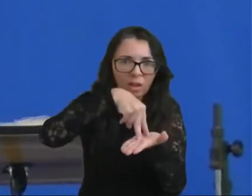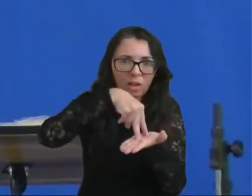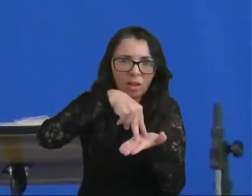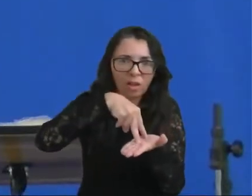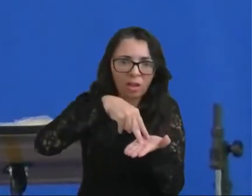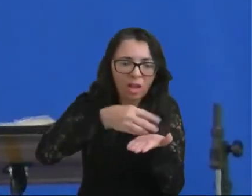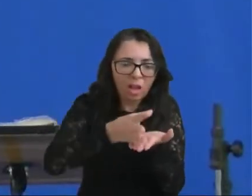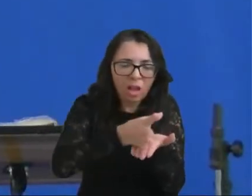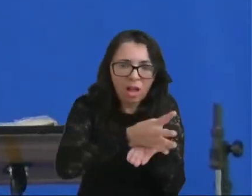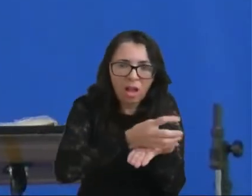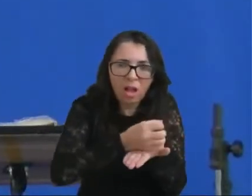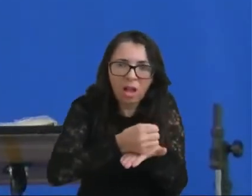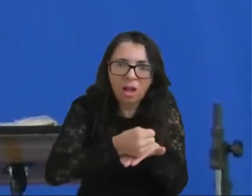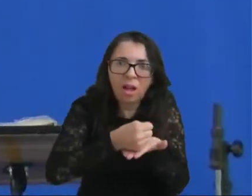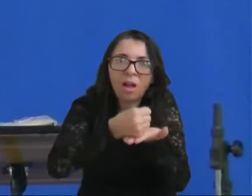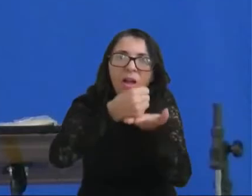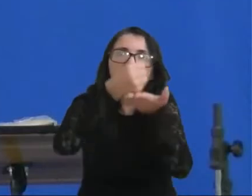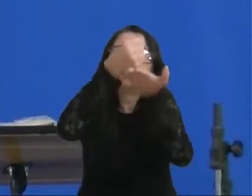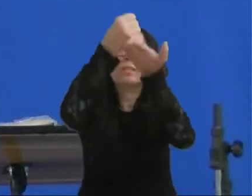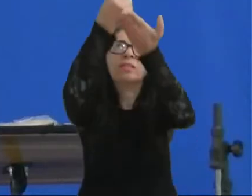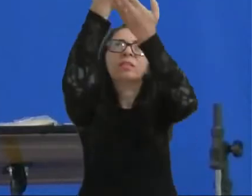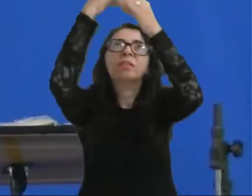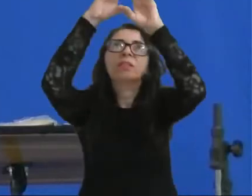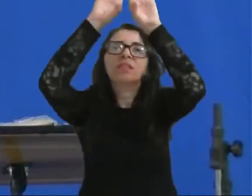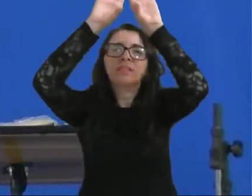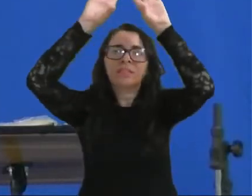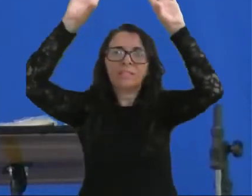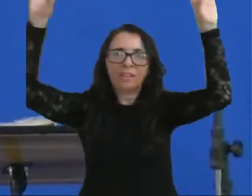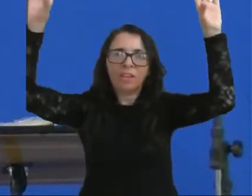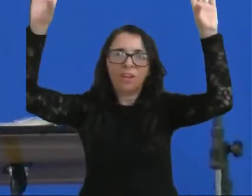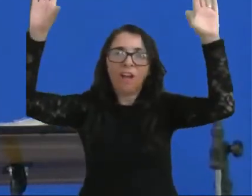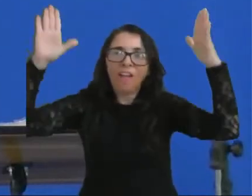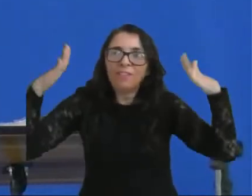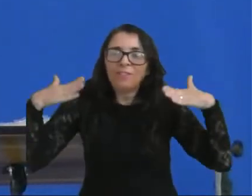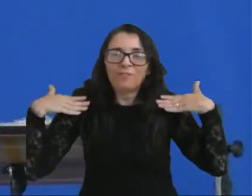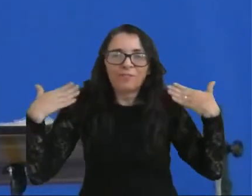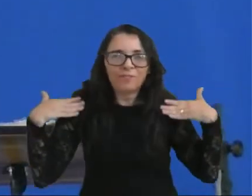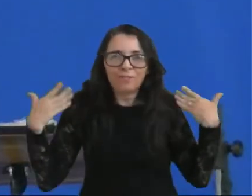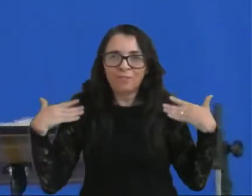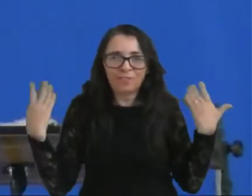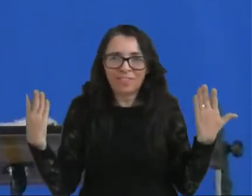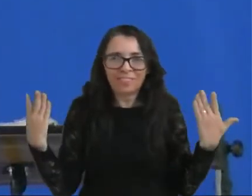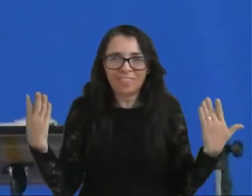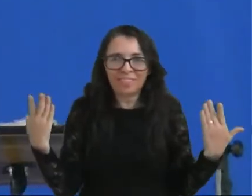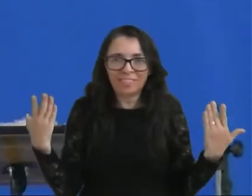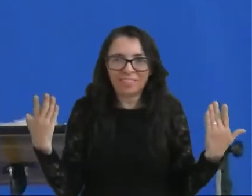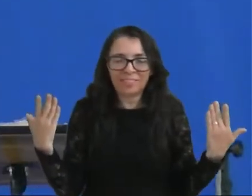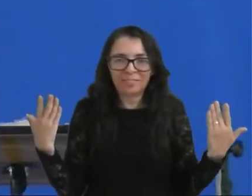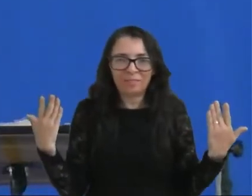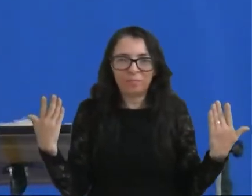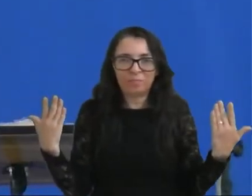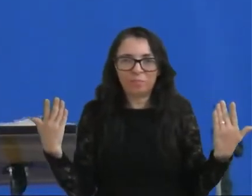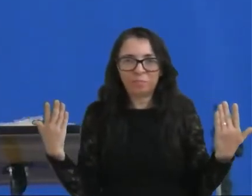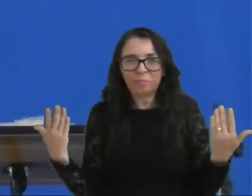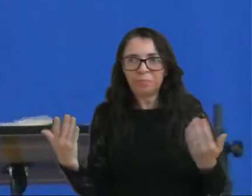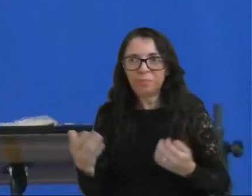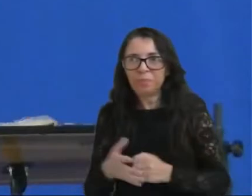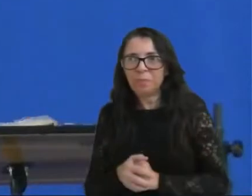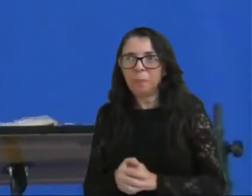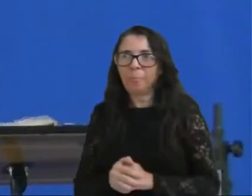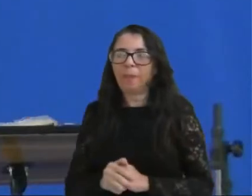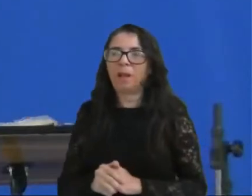Quem de vocês já perdeu o encanto do primeiro amor? Quantos de vocês já perdeu o encanto do primeiro